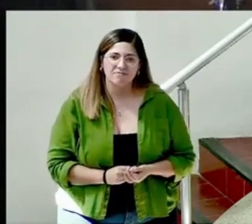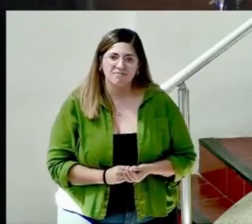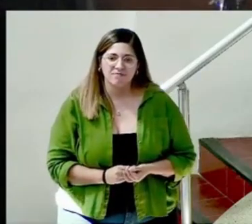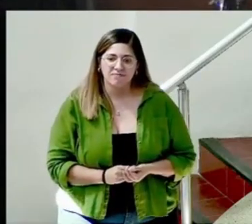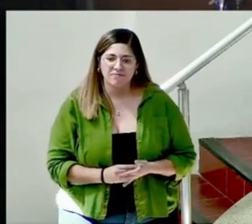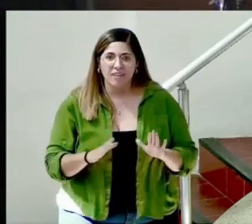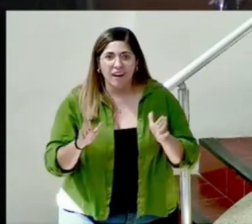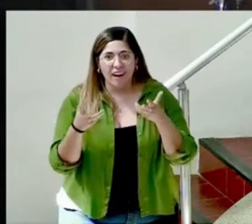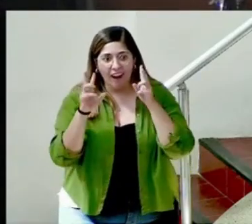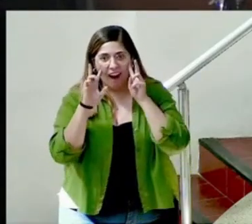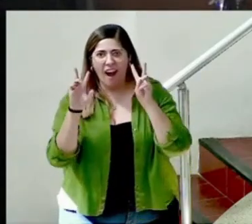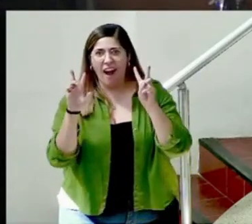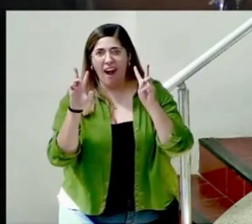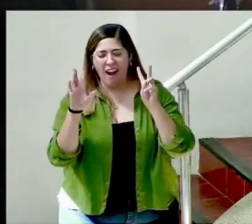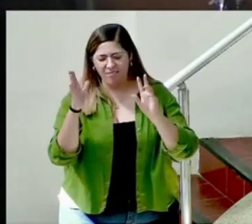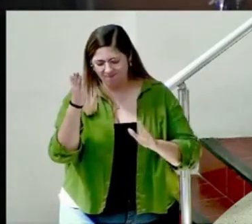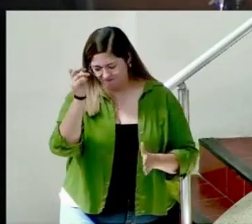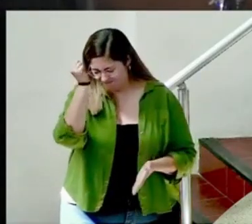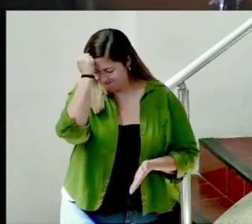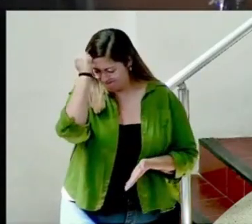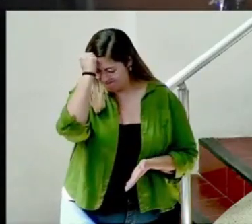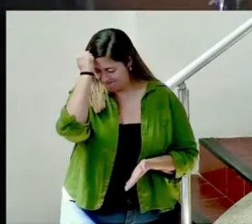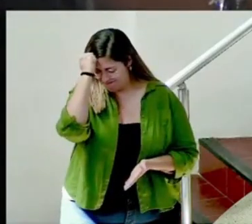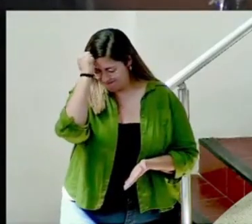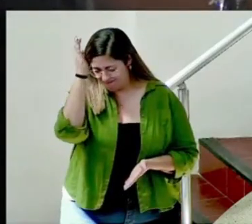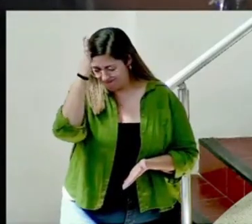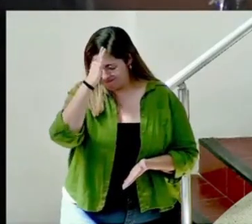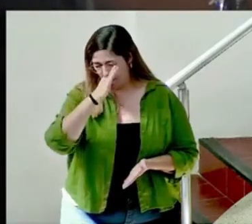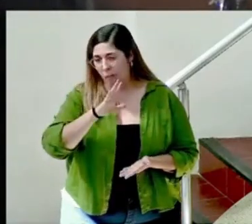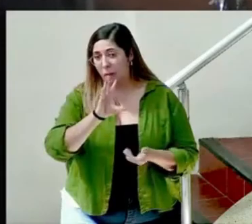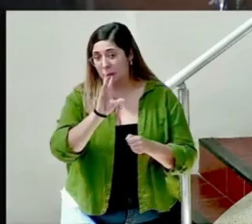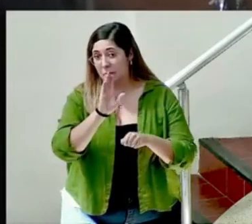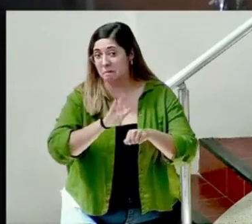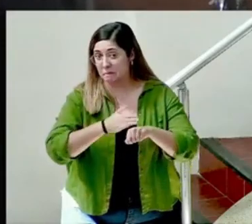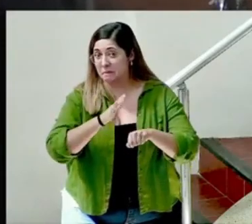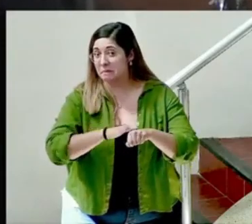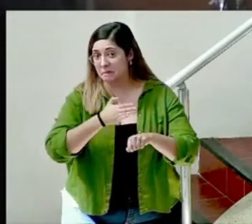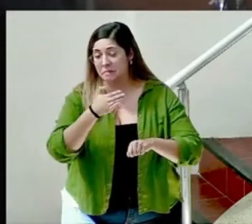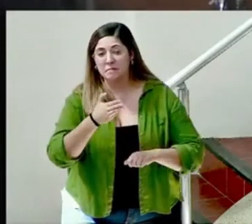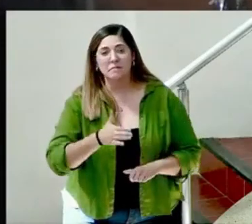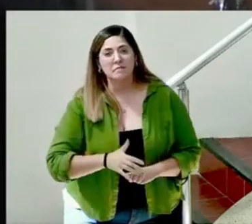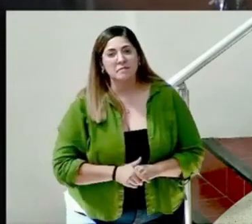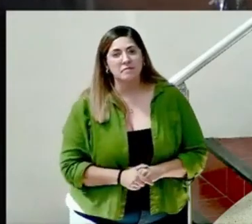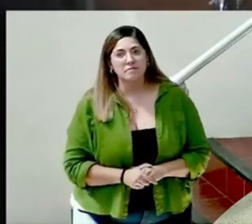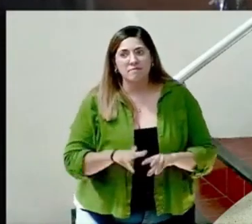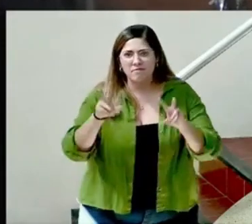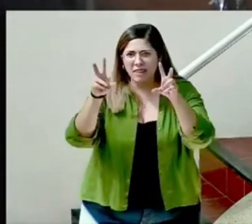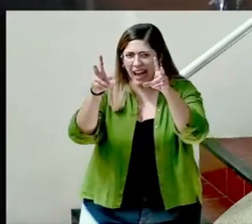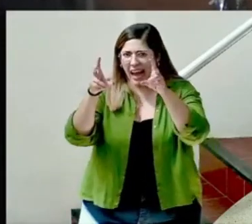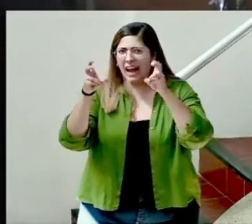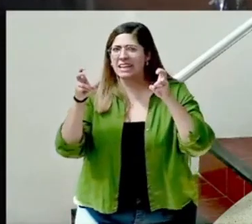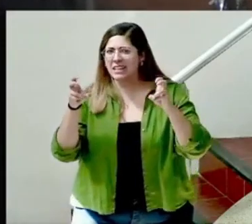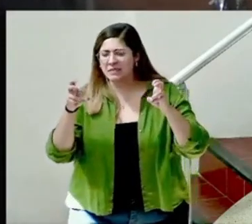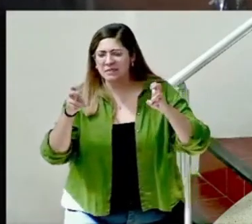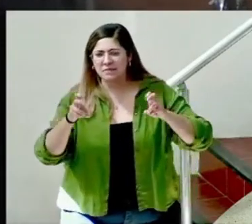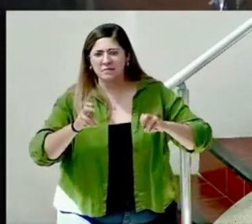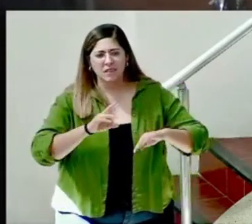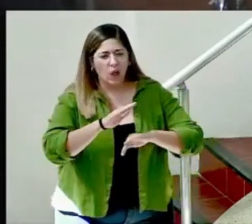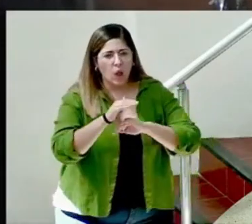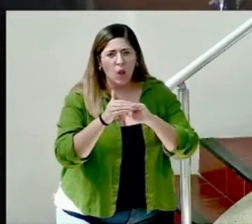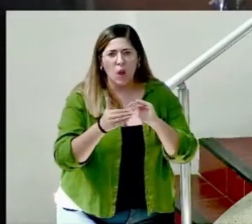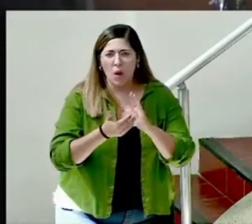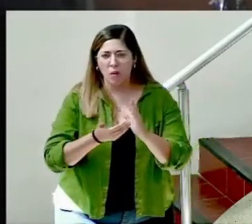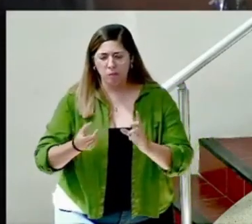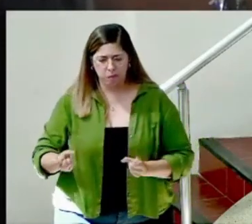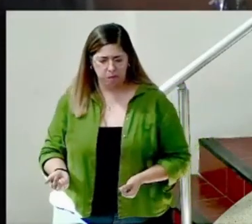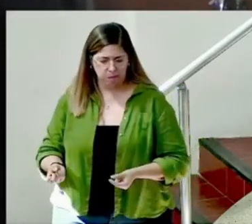E ele atina para o mal que ele estava pensando. E ele percebe que estes